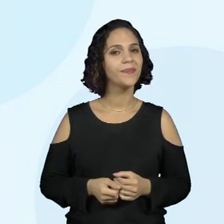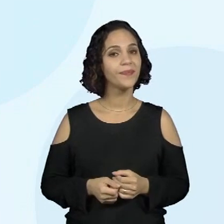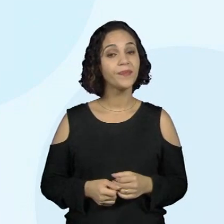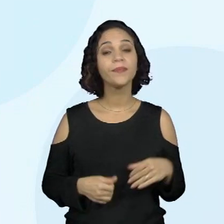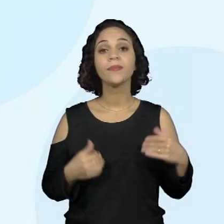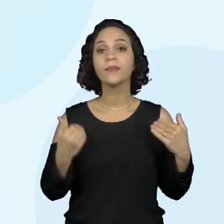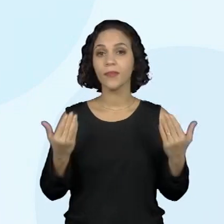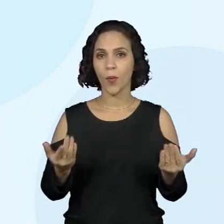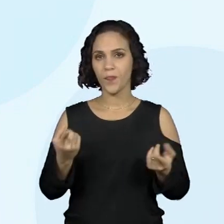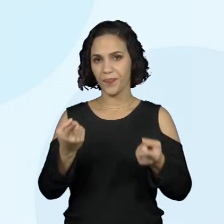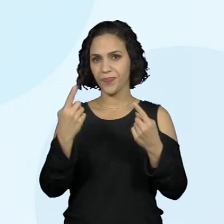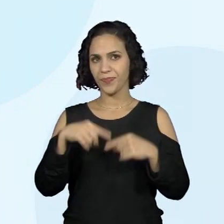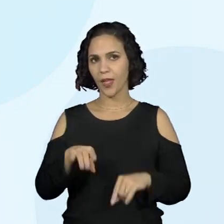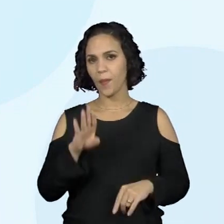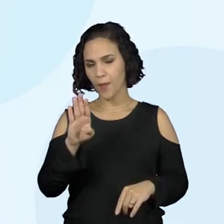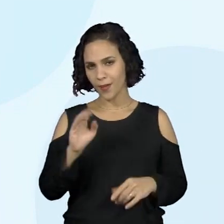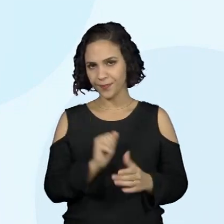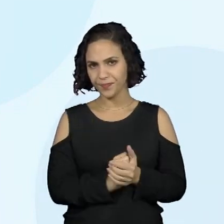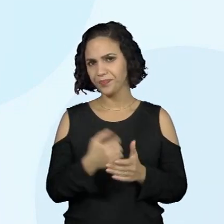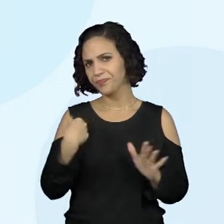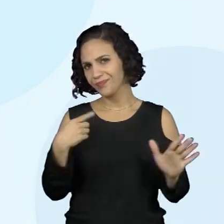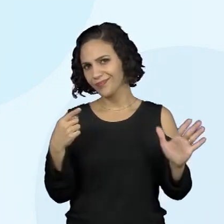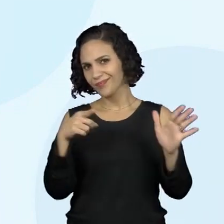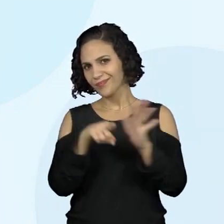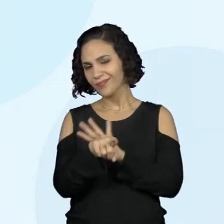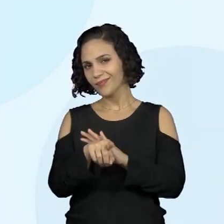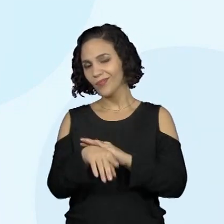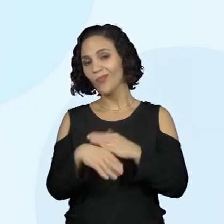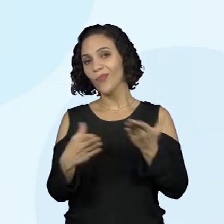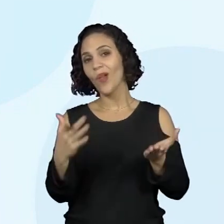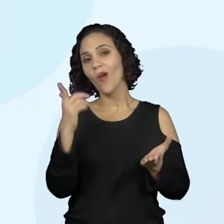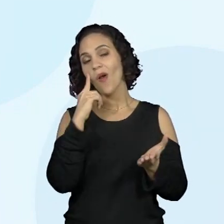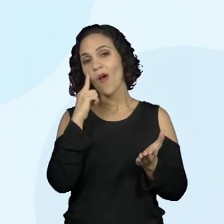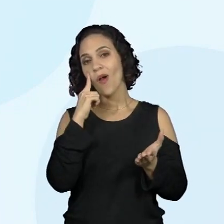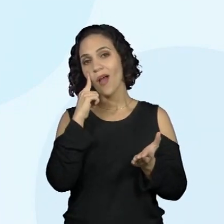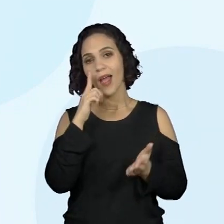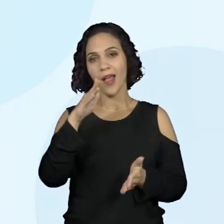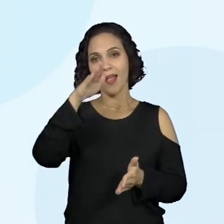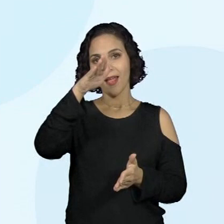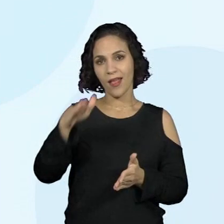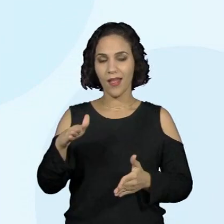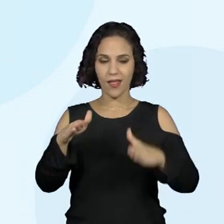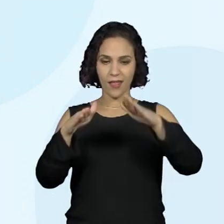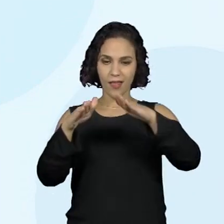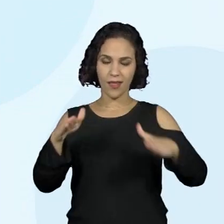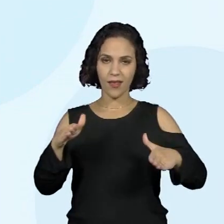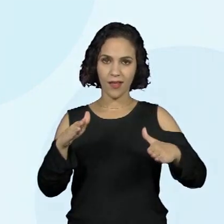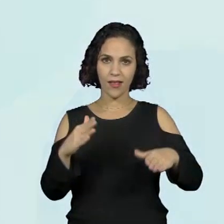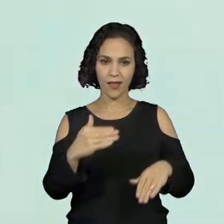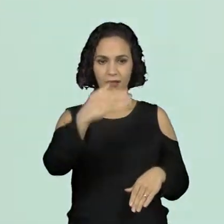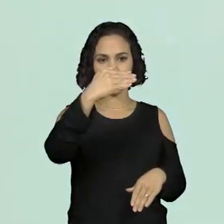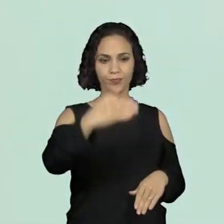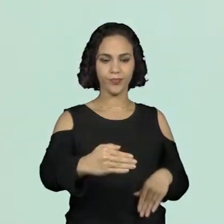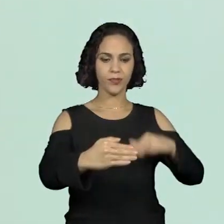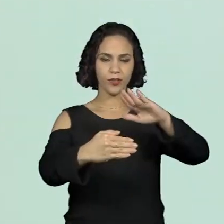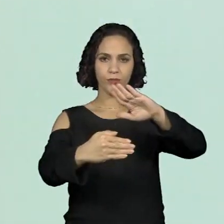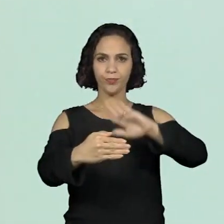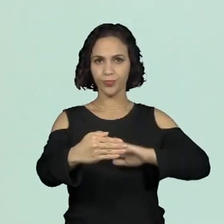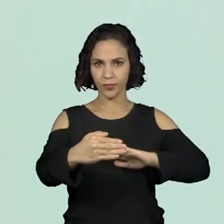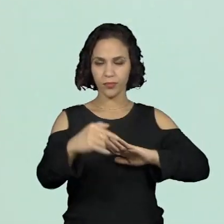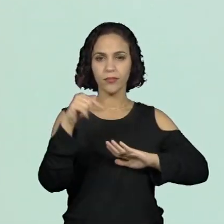Então, letra B. Qual é a forma das faces laterais desta pirâmide e da